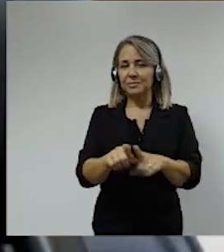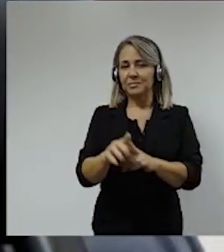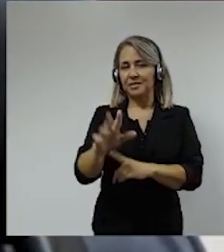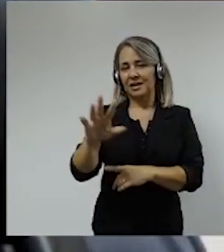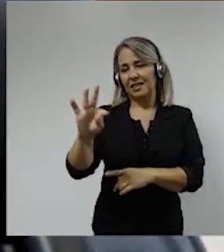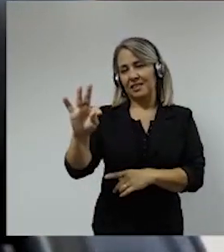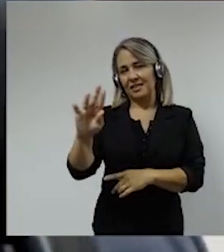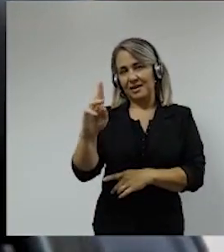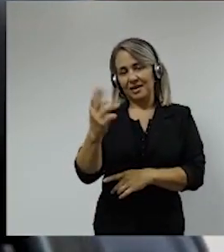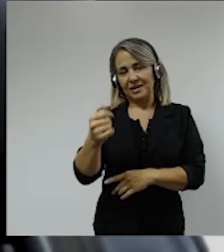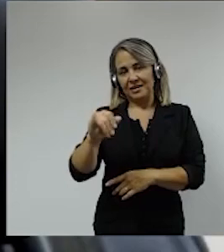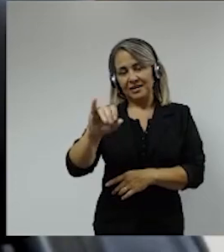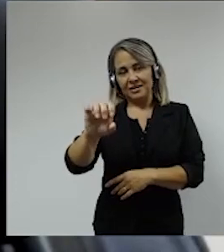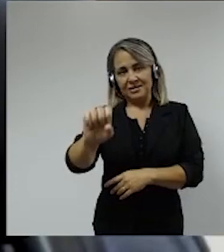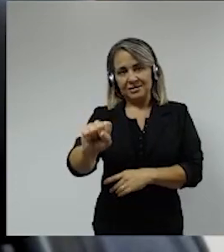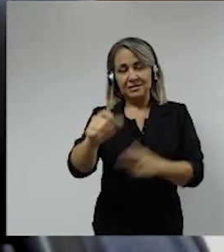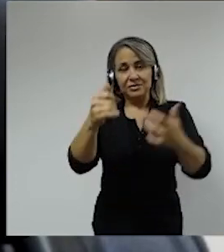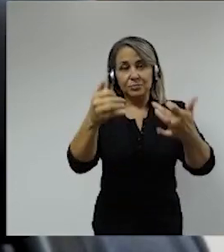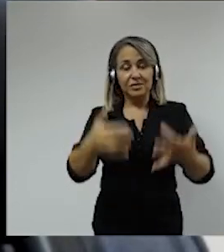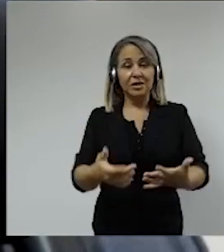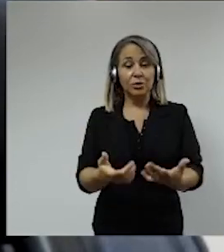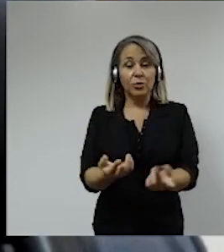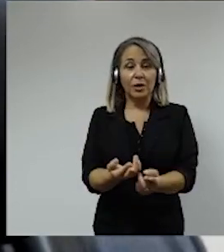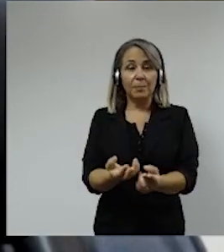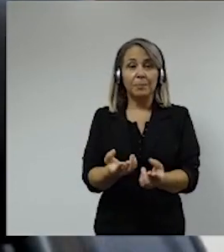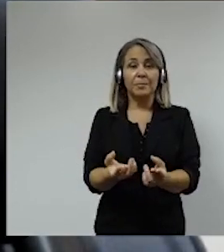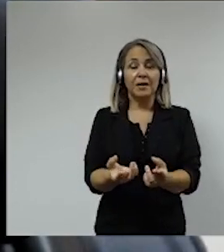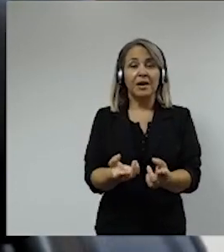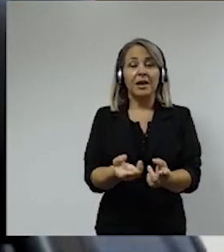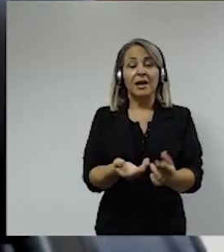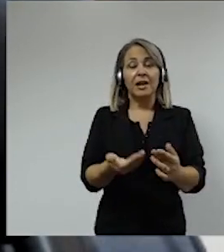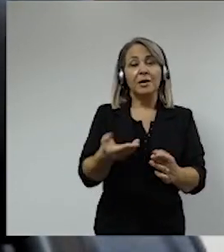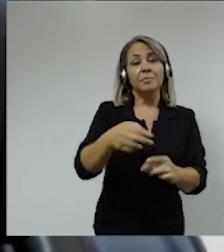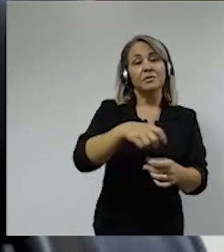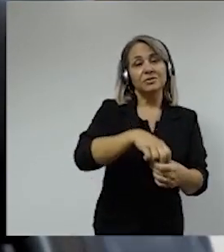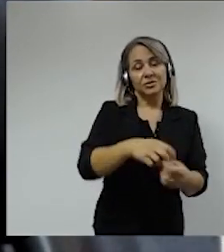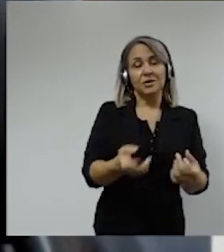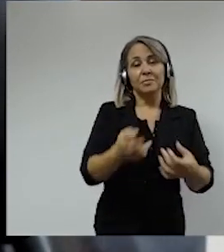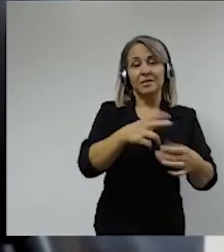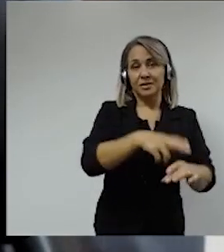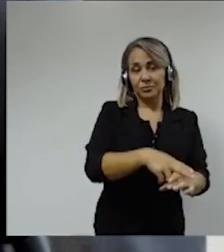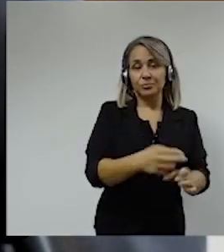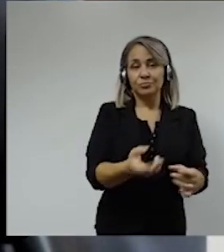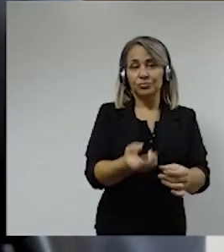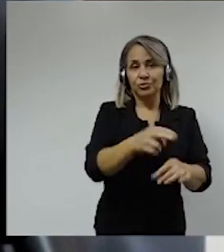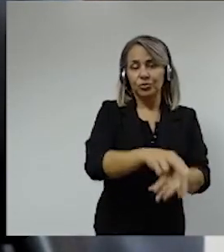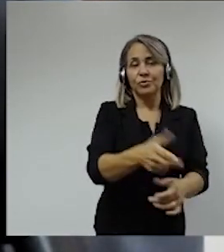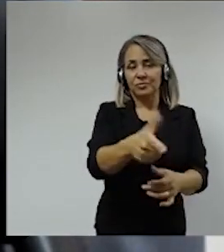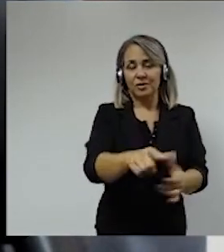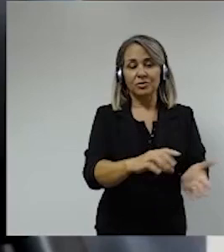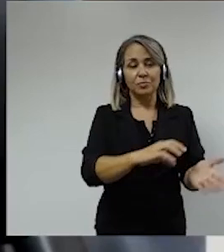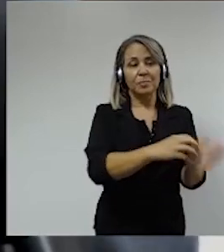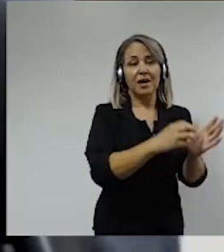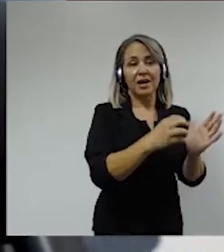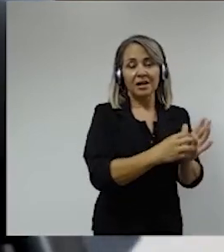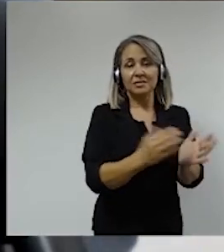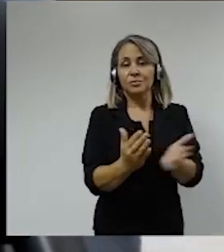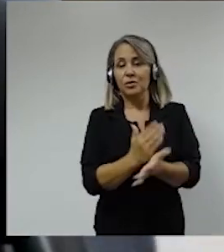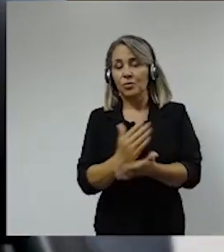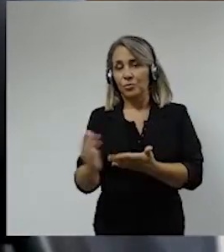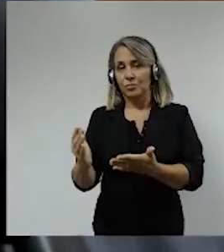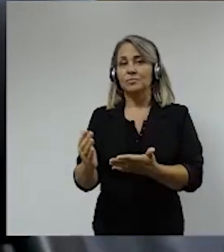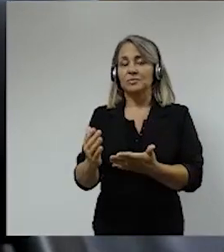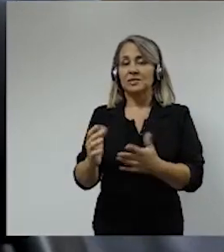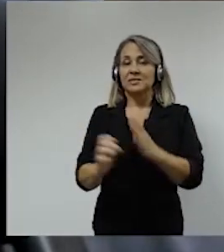Thaís, relacionado ao reposicionamento de marca durante a Covid e a política de algumas empresas de